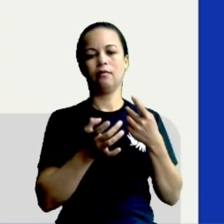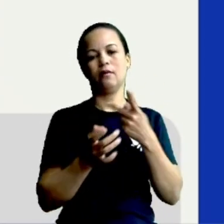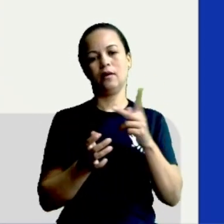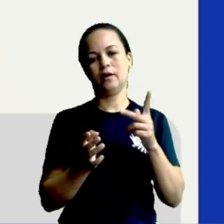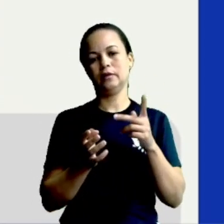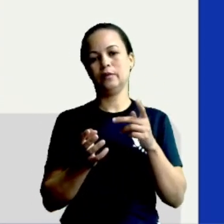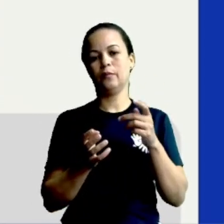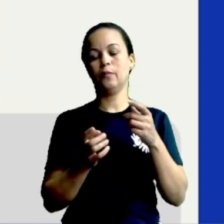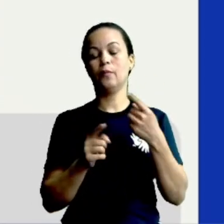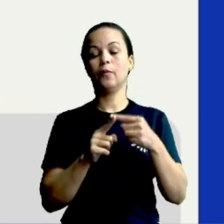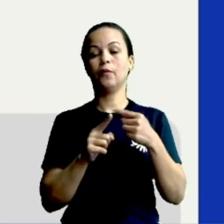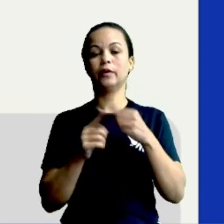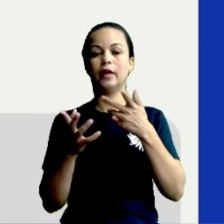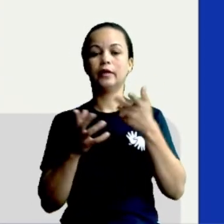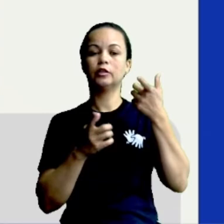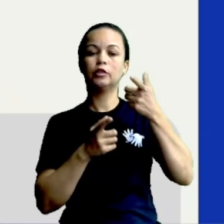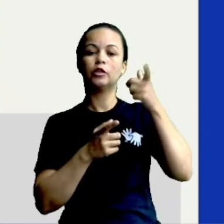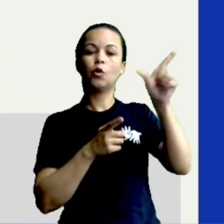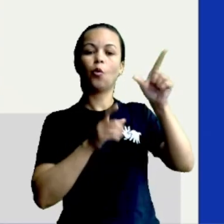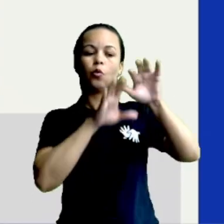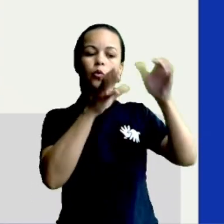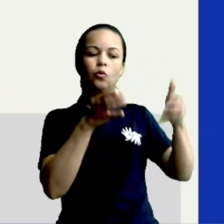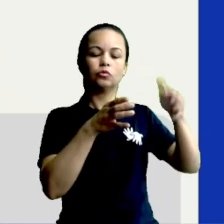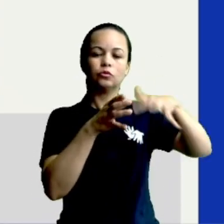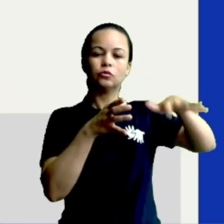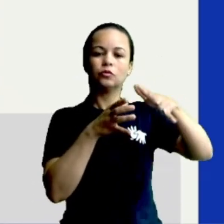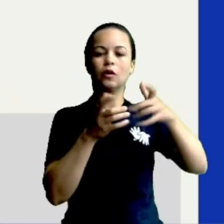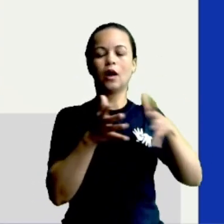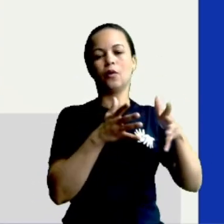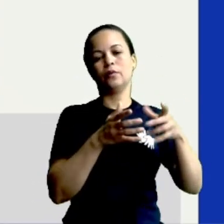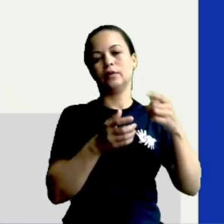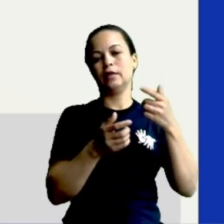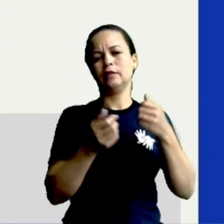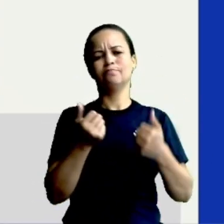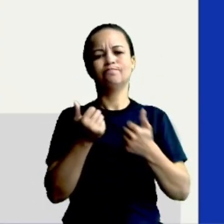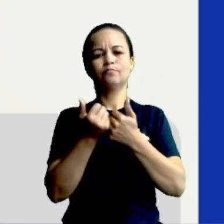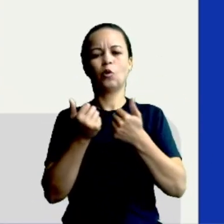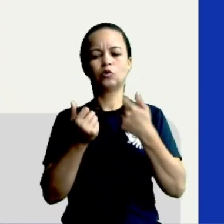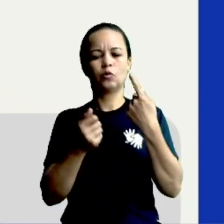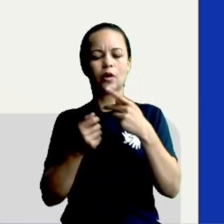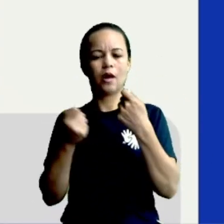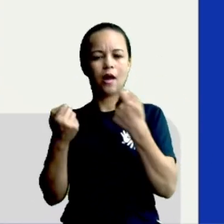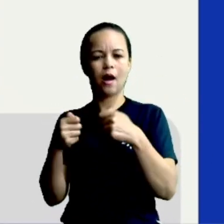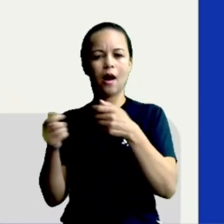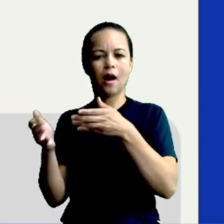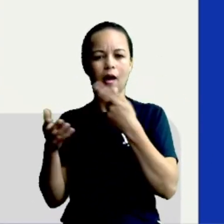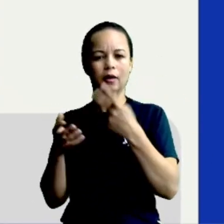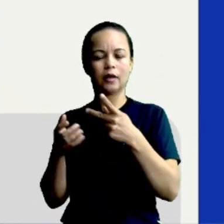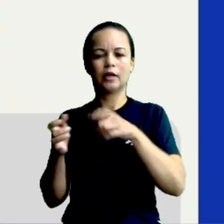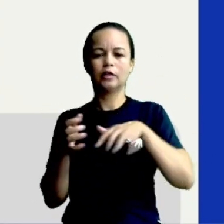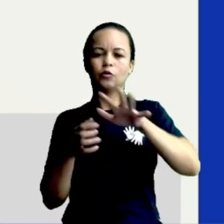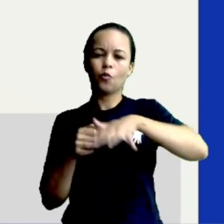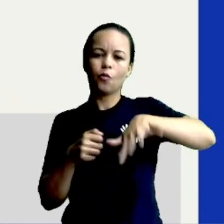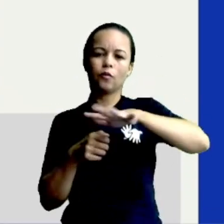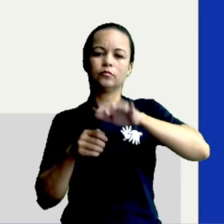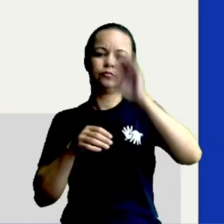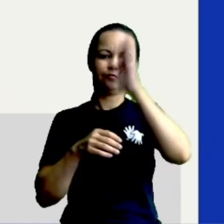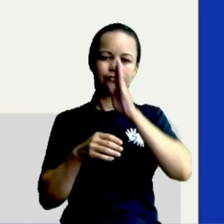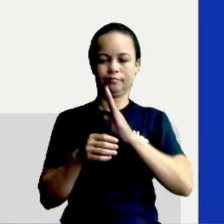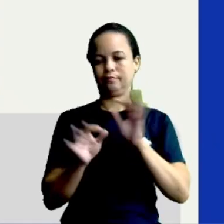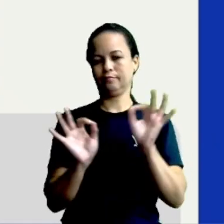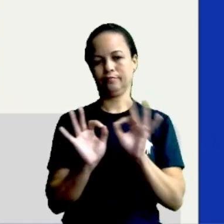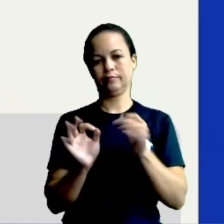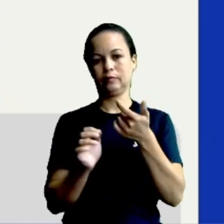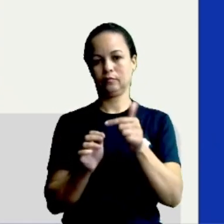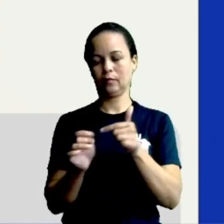outro ecossistema que não possui um predador natural aqui no nosso ecossistema brasileiro, no nosso